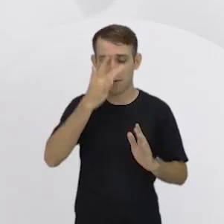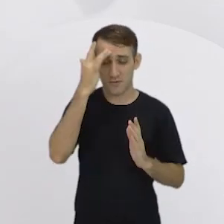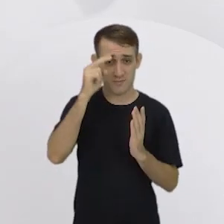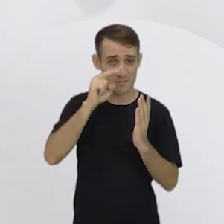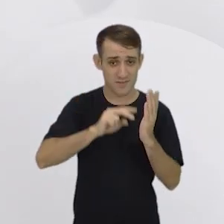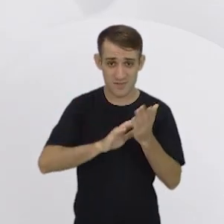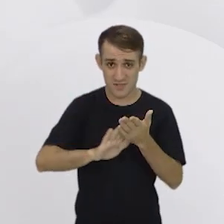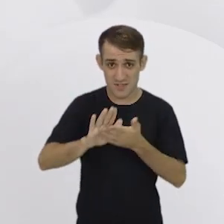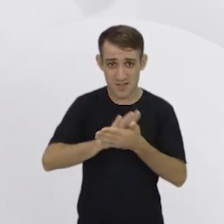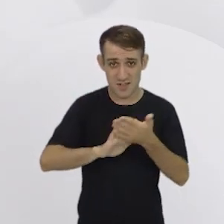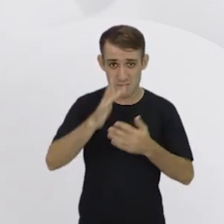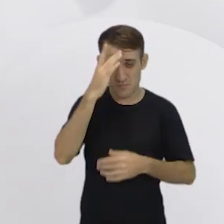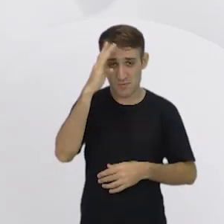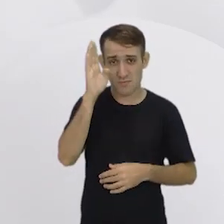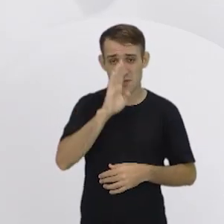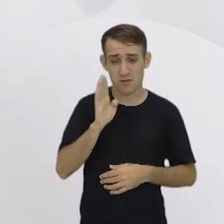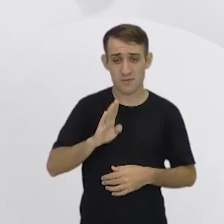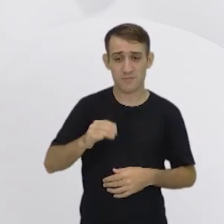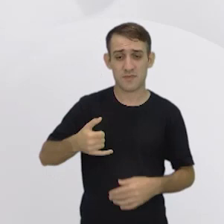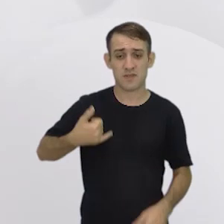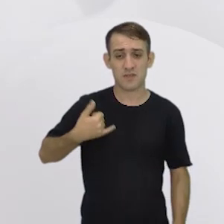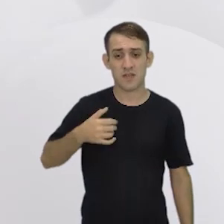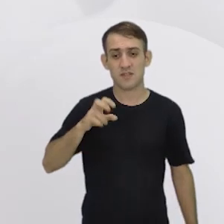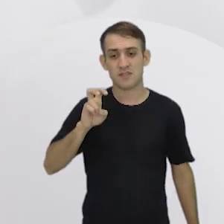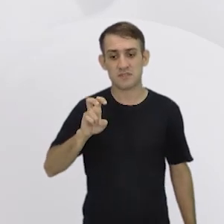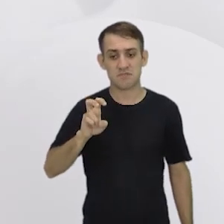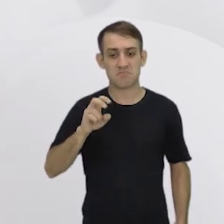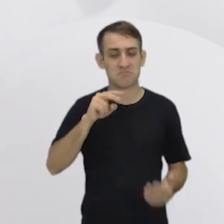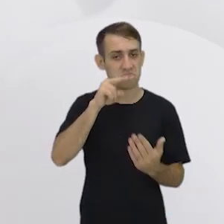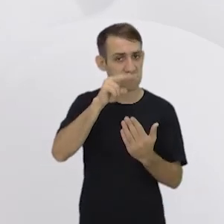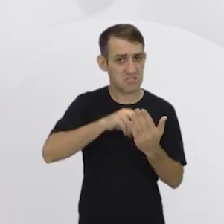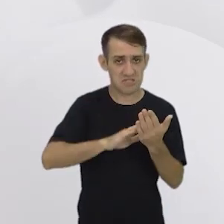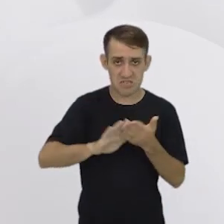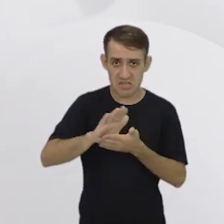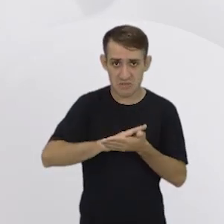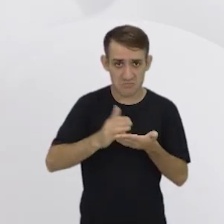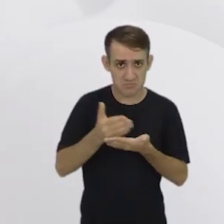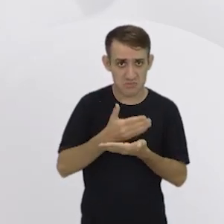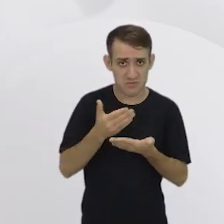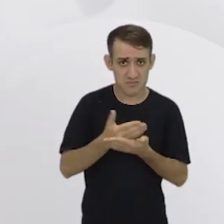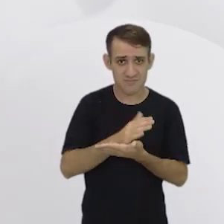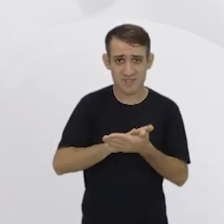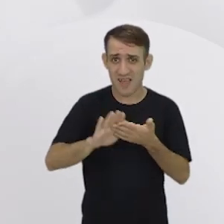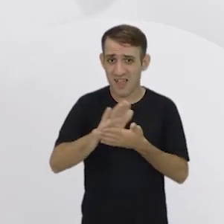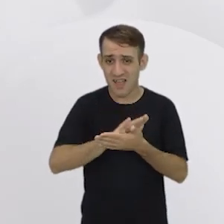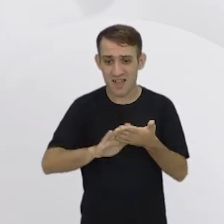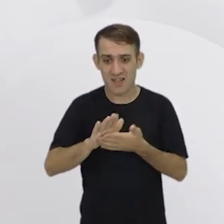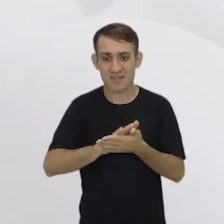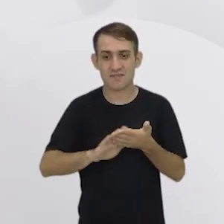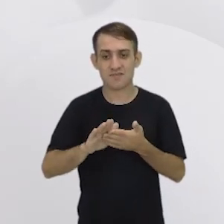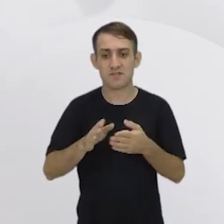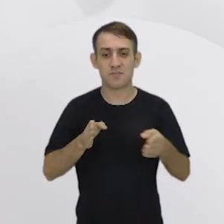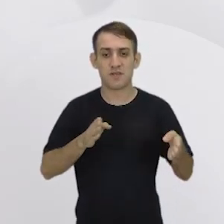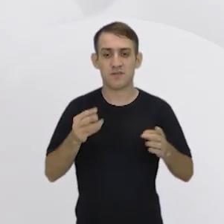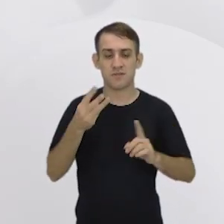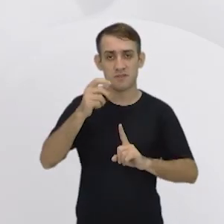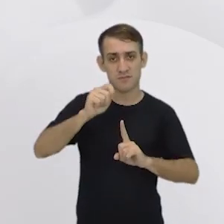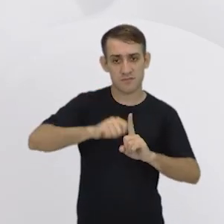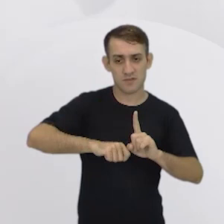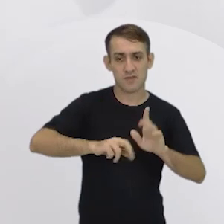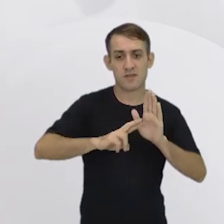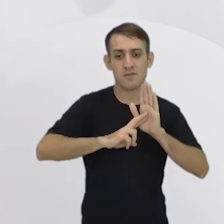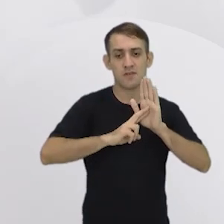seja, brasileiros com mais de 5 anos que não leram nenhum livro, nem mesmo em parte nos últimos 3 meses,